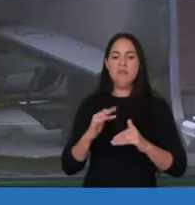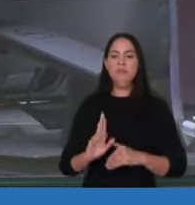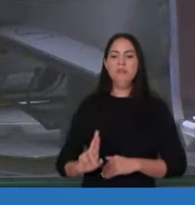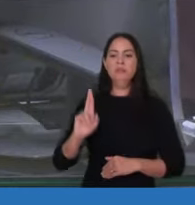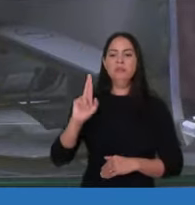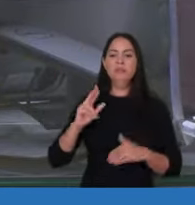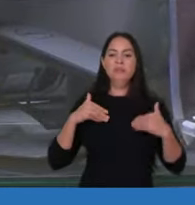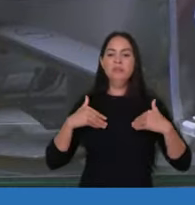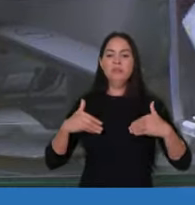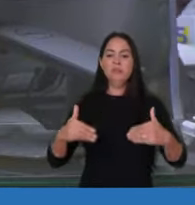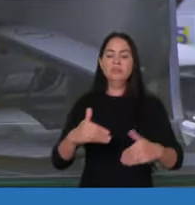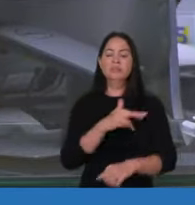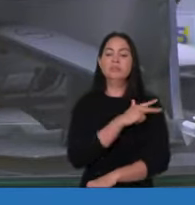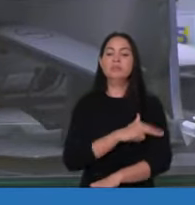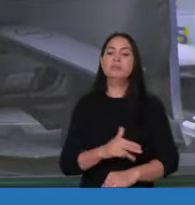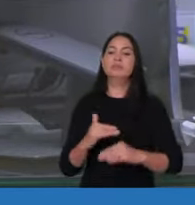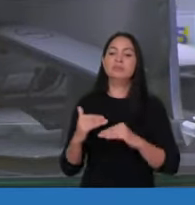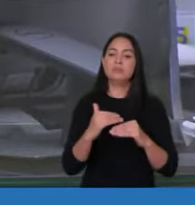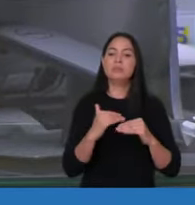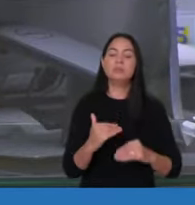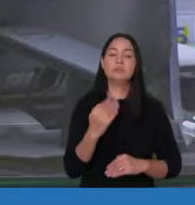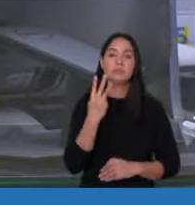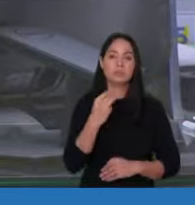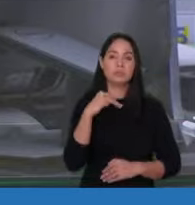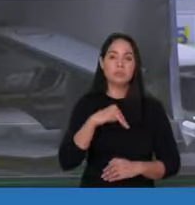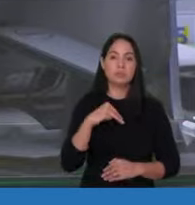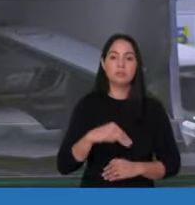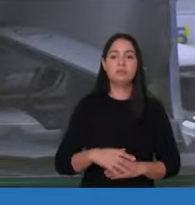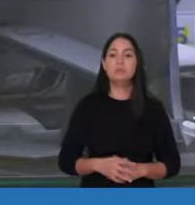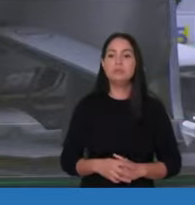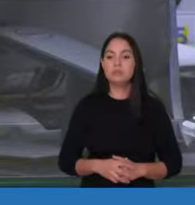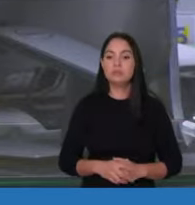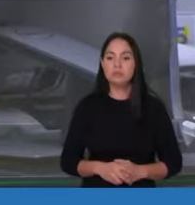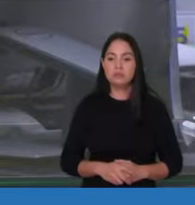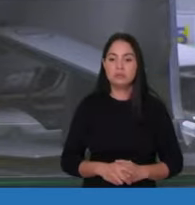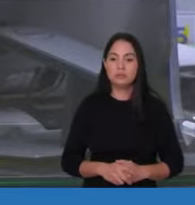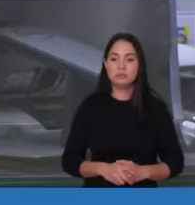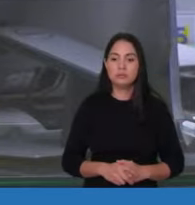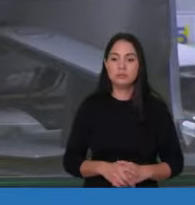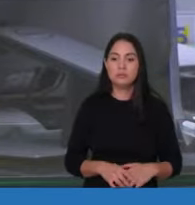da Igualdade Racial, 3 minutos.